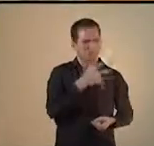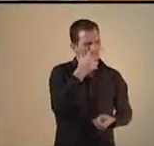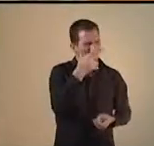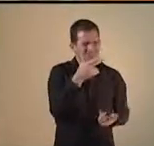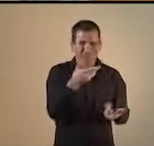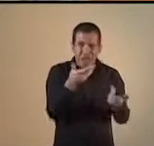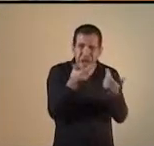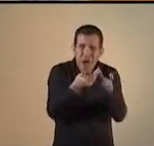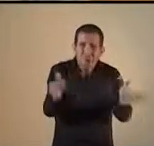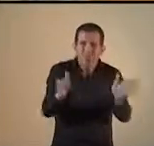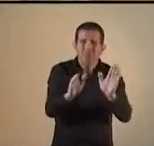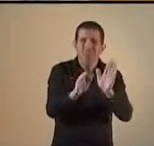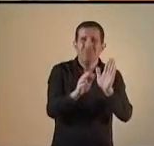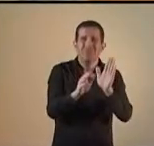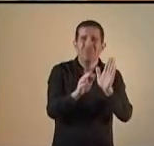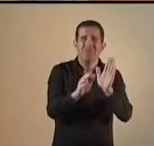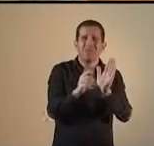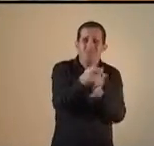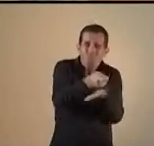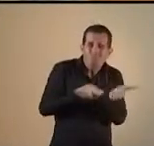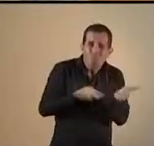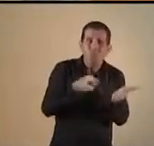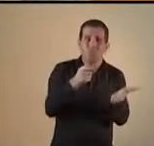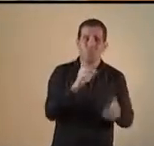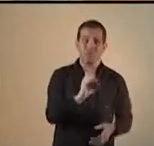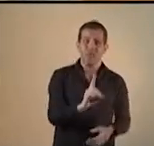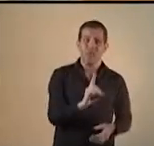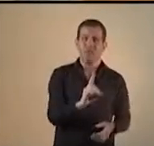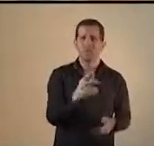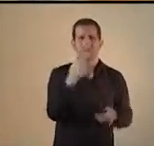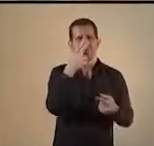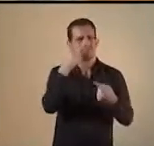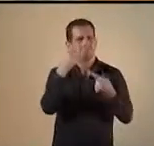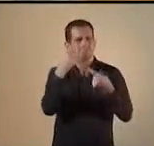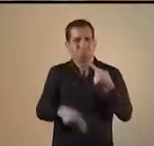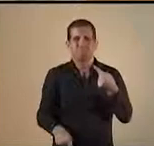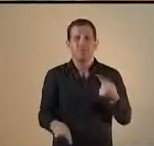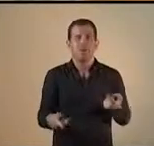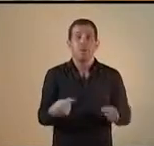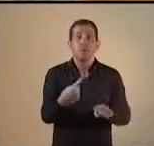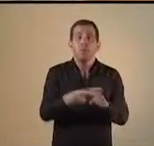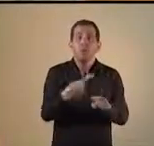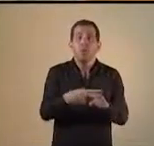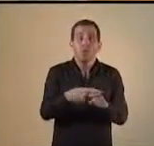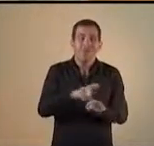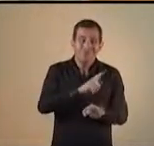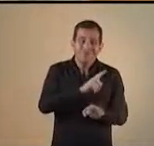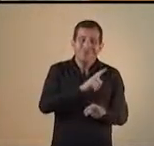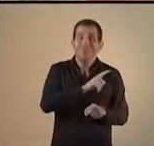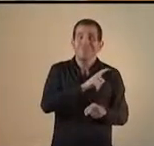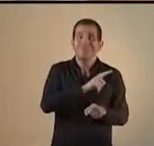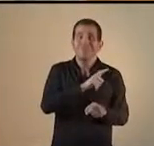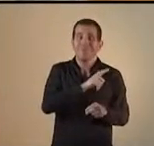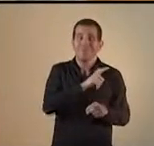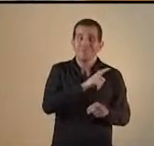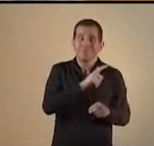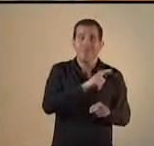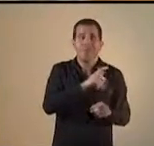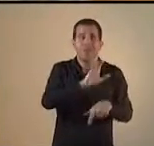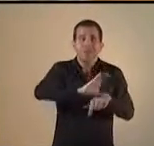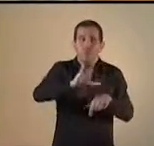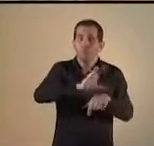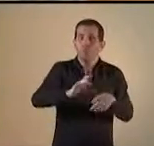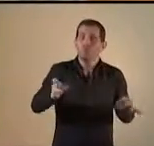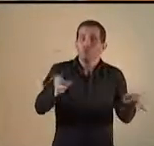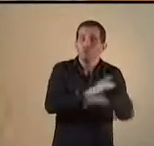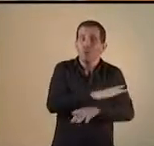mas fazer esse concurso a nível médio. Né? E isso vai contra até mesmo a um curso que a universidade disponibiliza, que é um